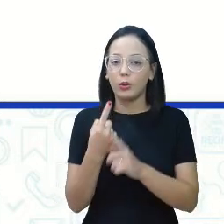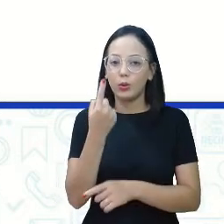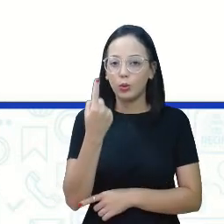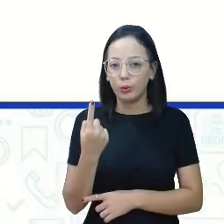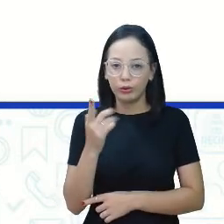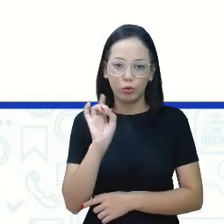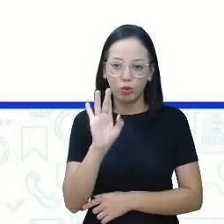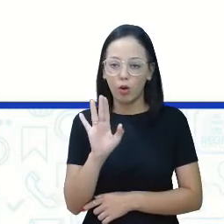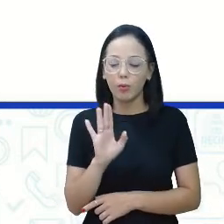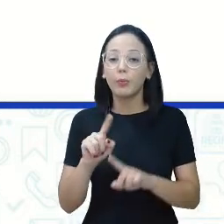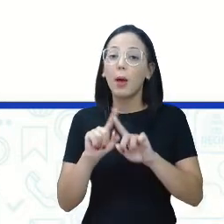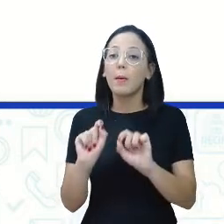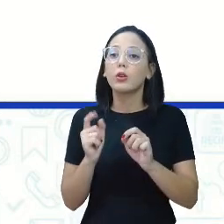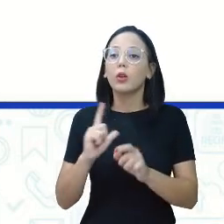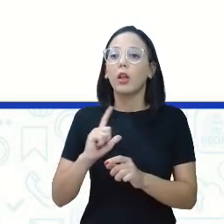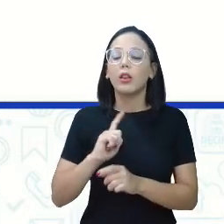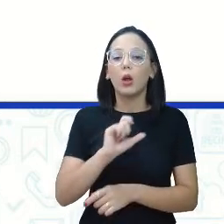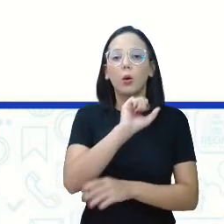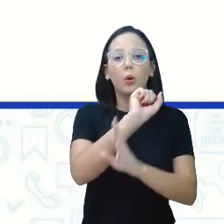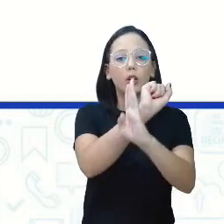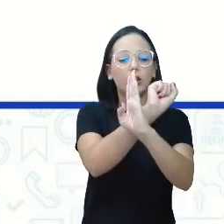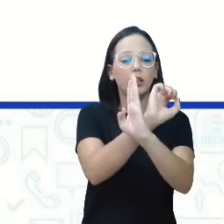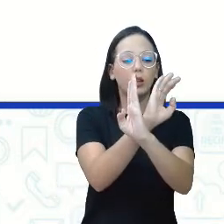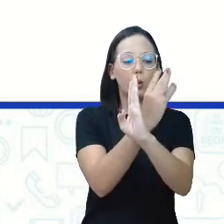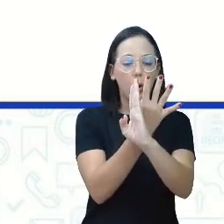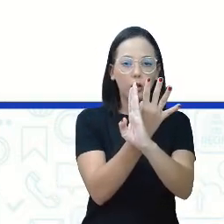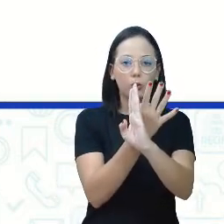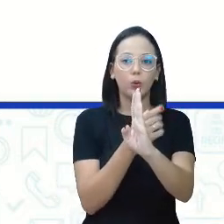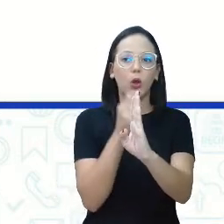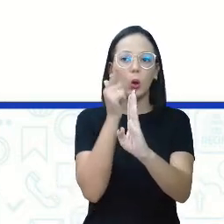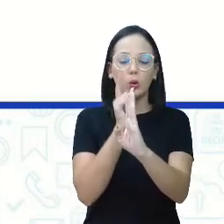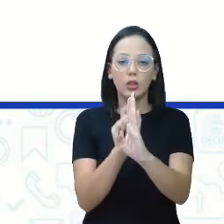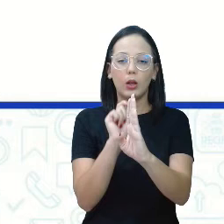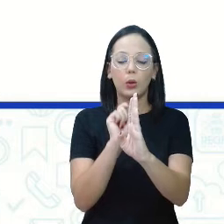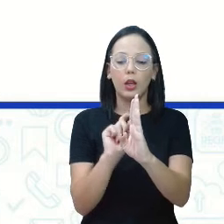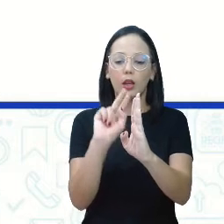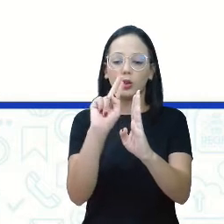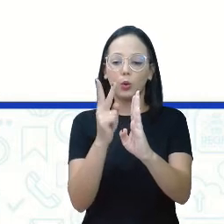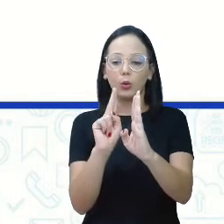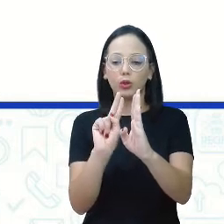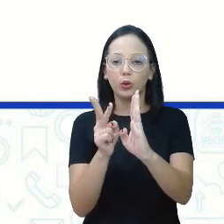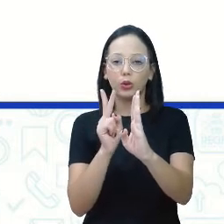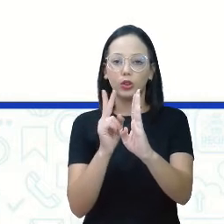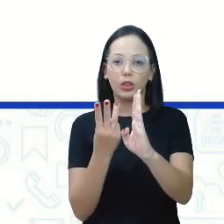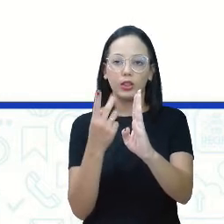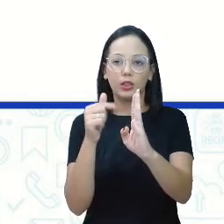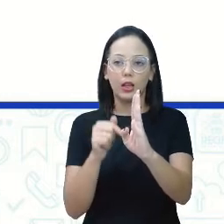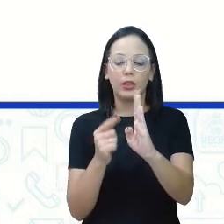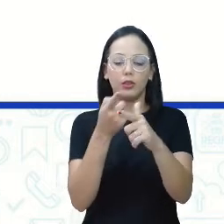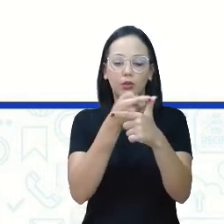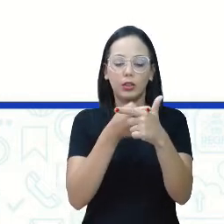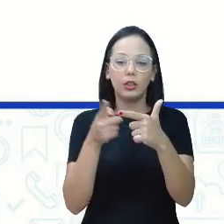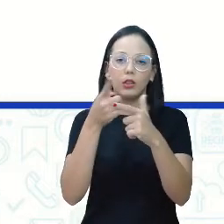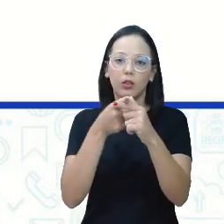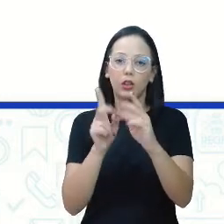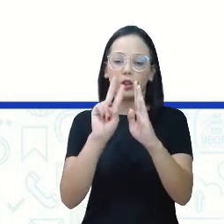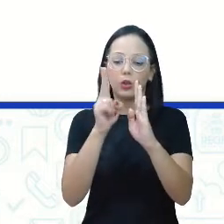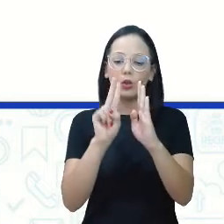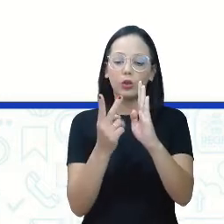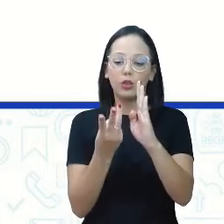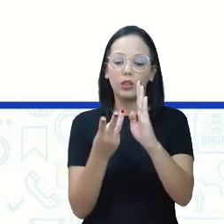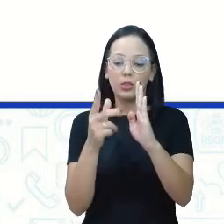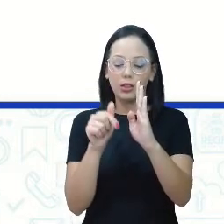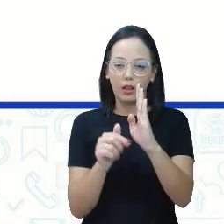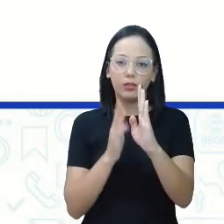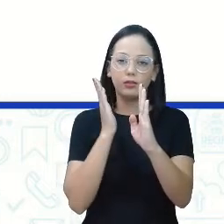1, né? Já aí a gente tem o 84, que a gente conseguiu dividir em vários fatores. Apareceu 2, 2, 3